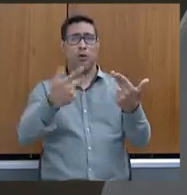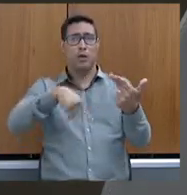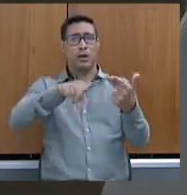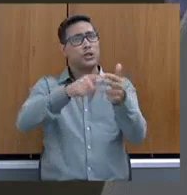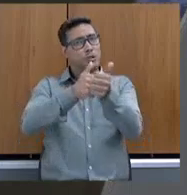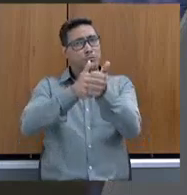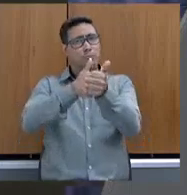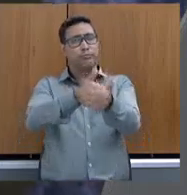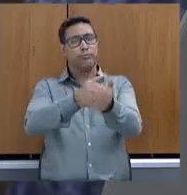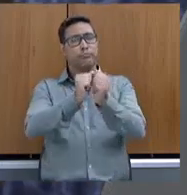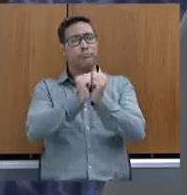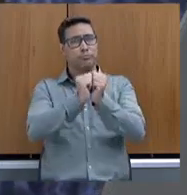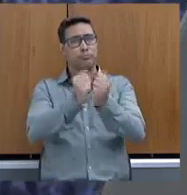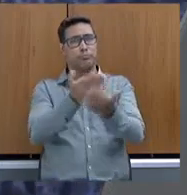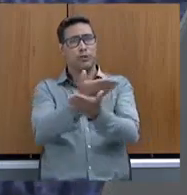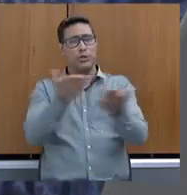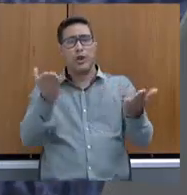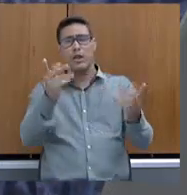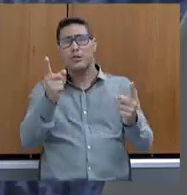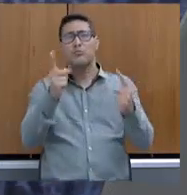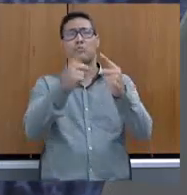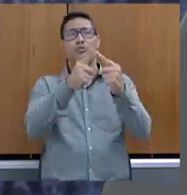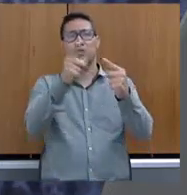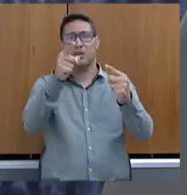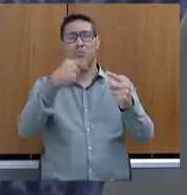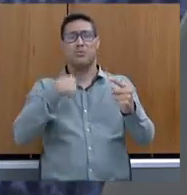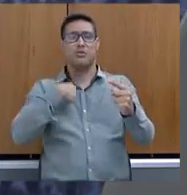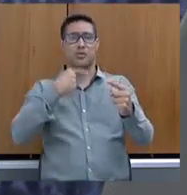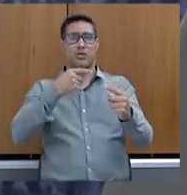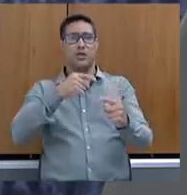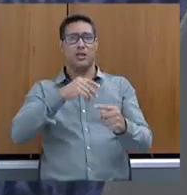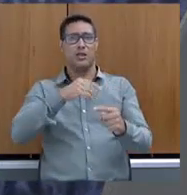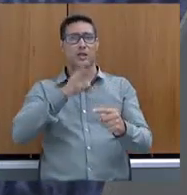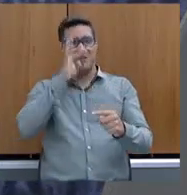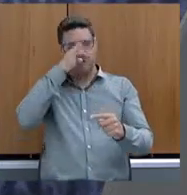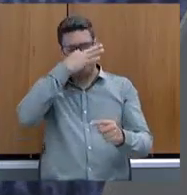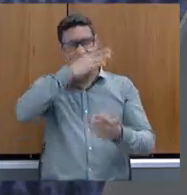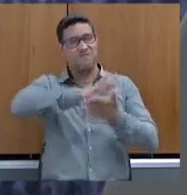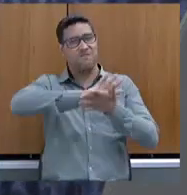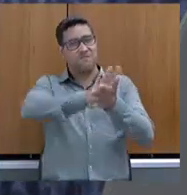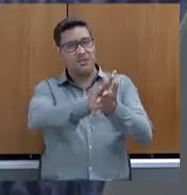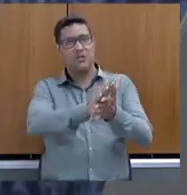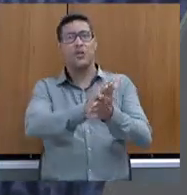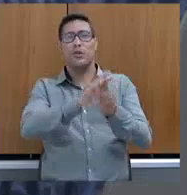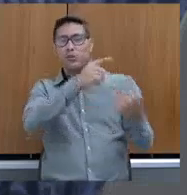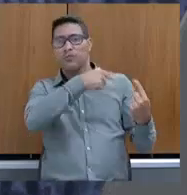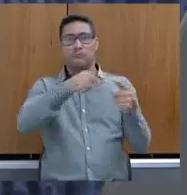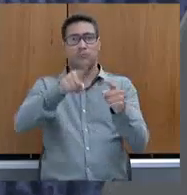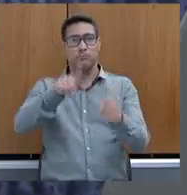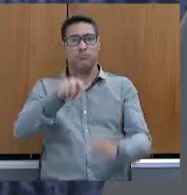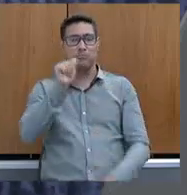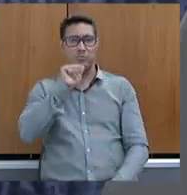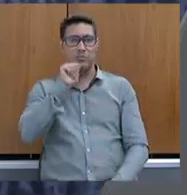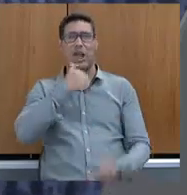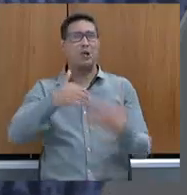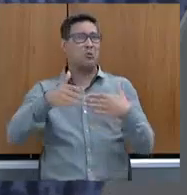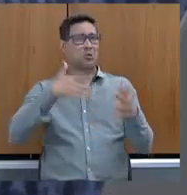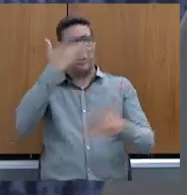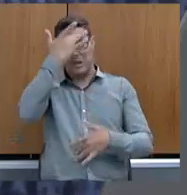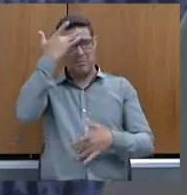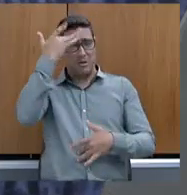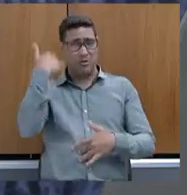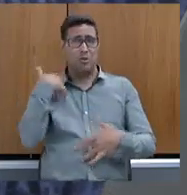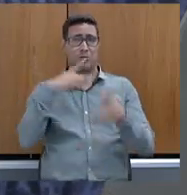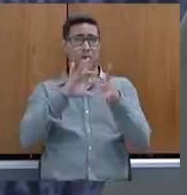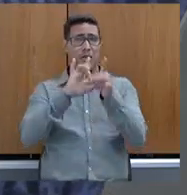é contra esse tipo de intolerância e violência contra nós mulheres e contra qualquer pessoa né Afinal a